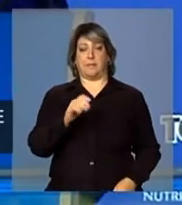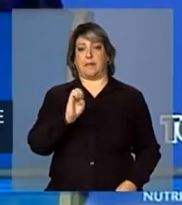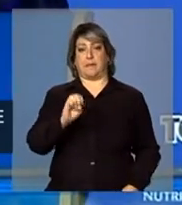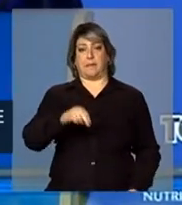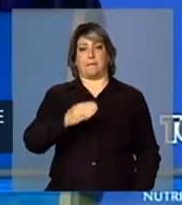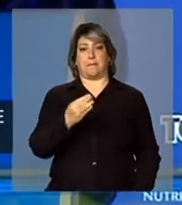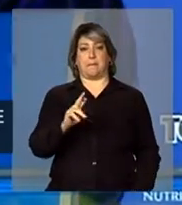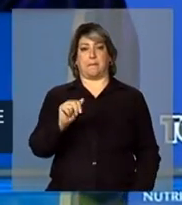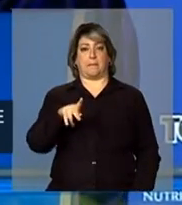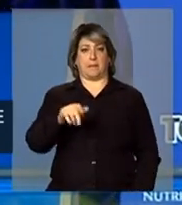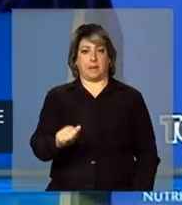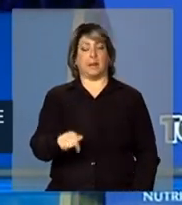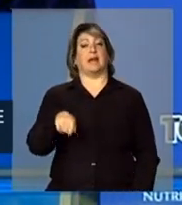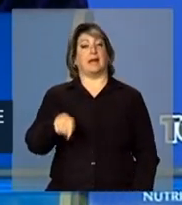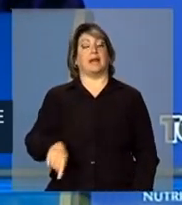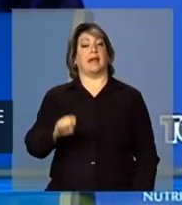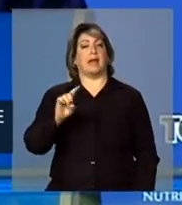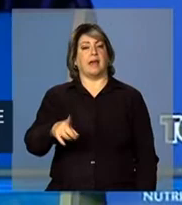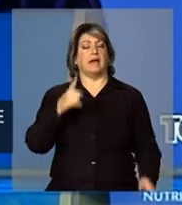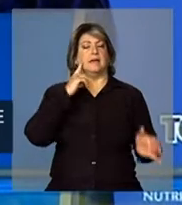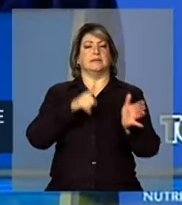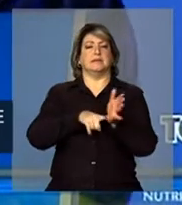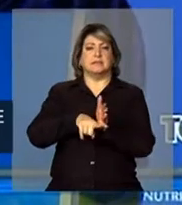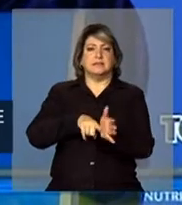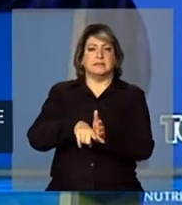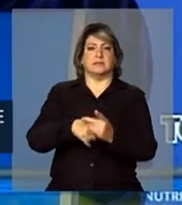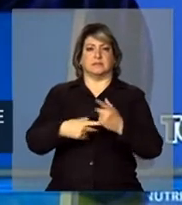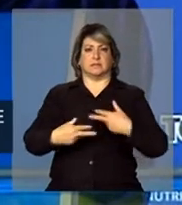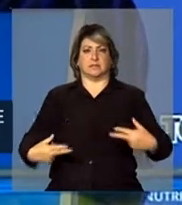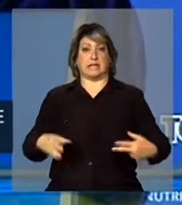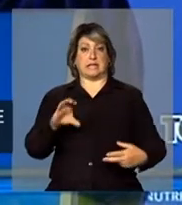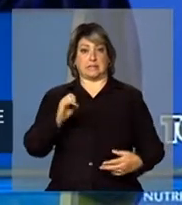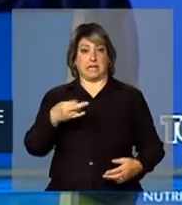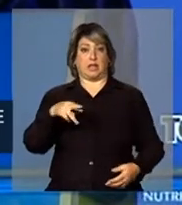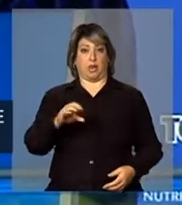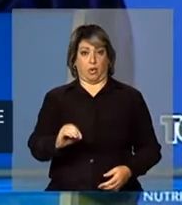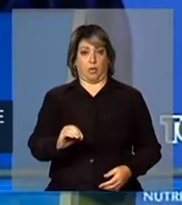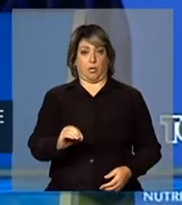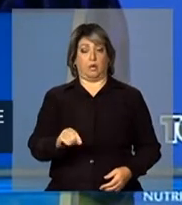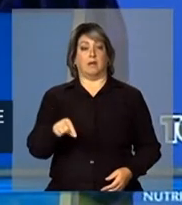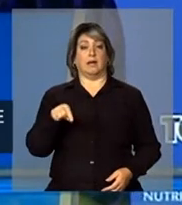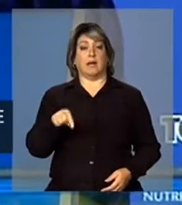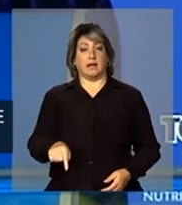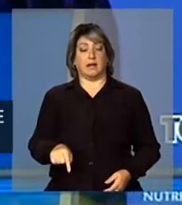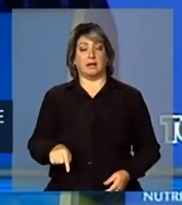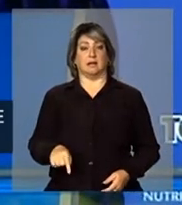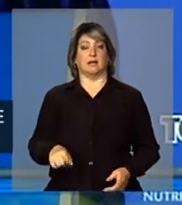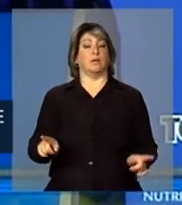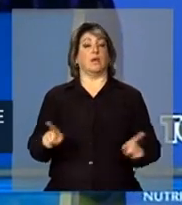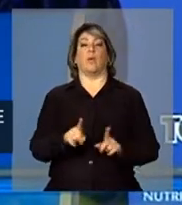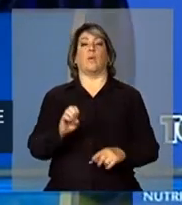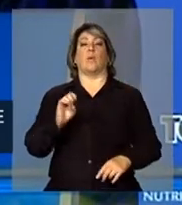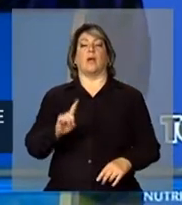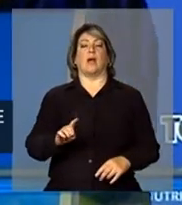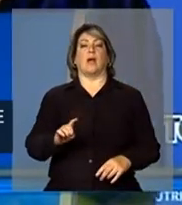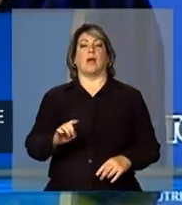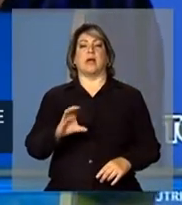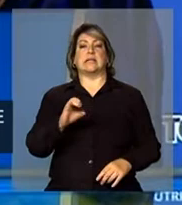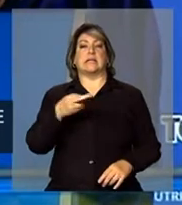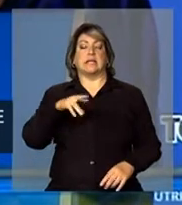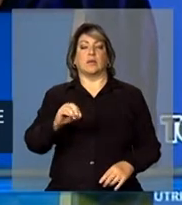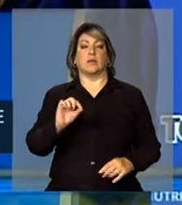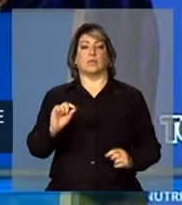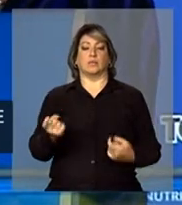de pesquisa. A Embrapa, ela não é um centro de extensão rural. Ela é um centro